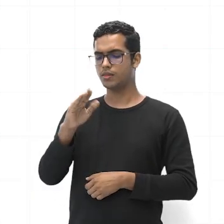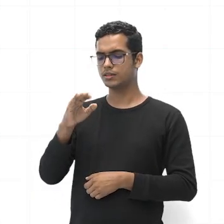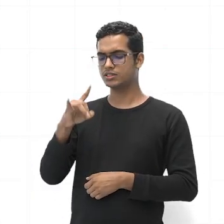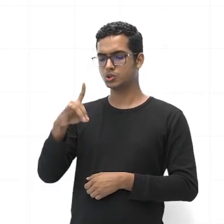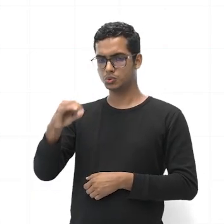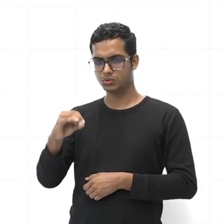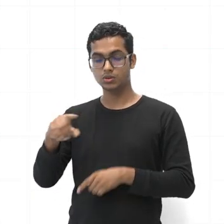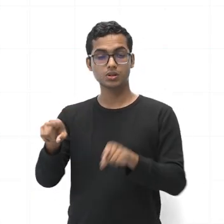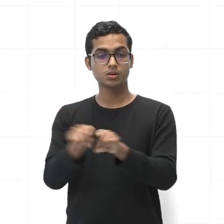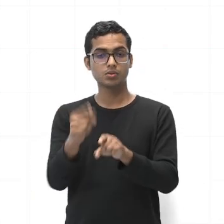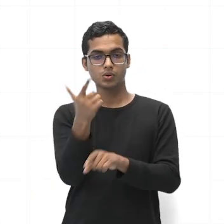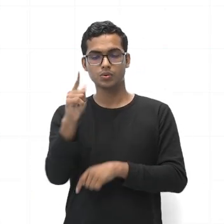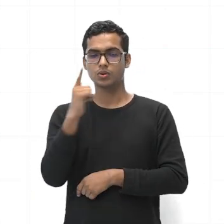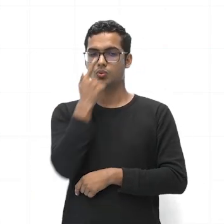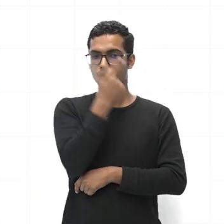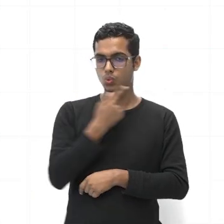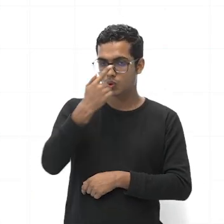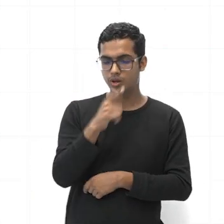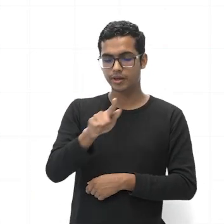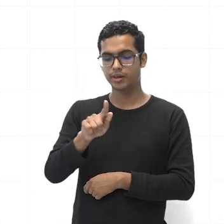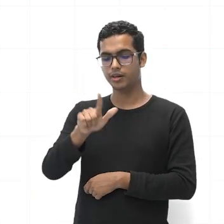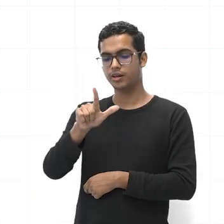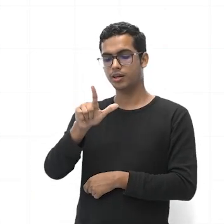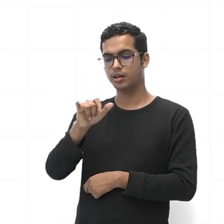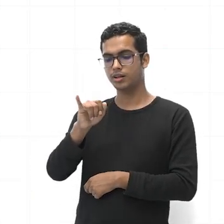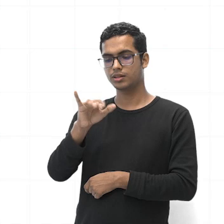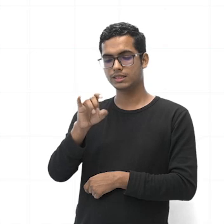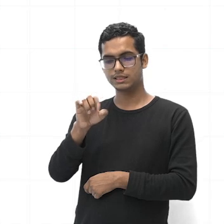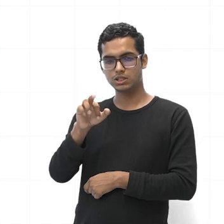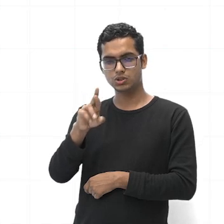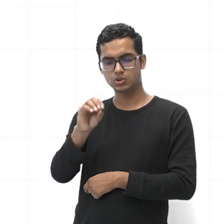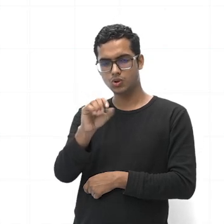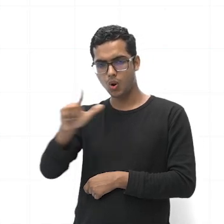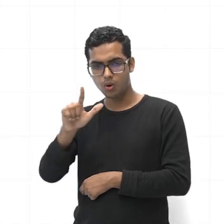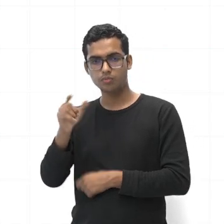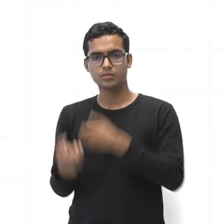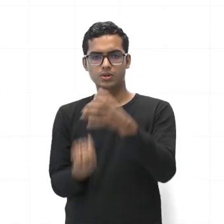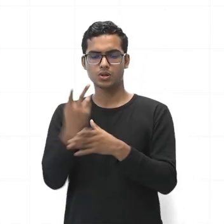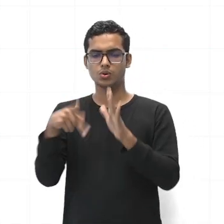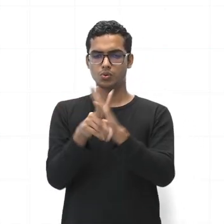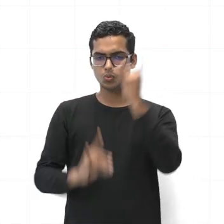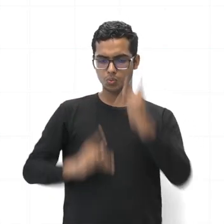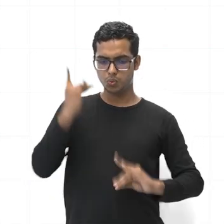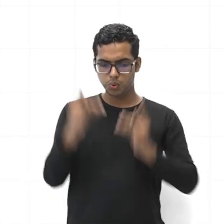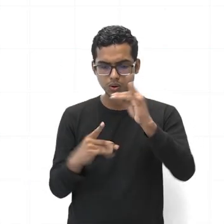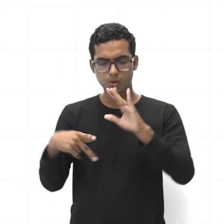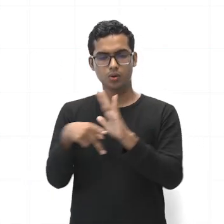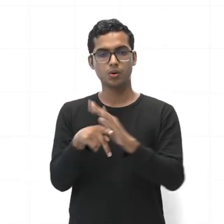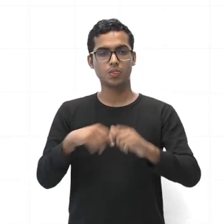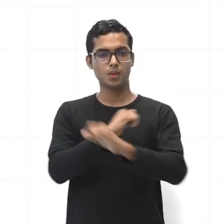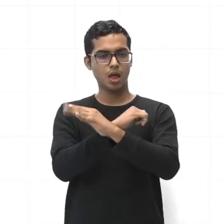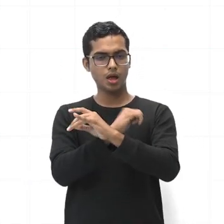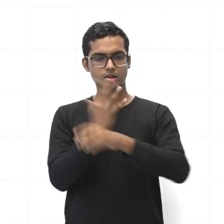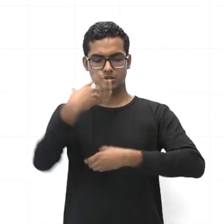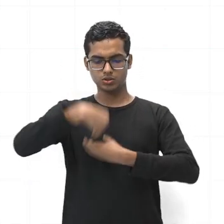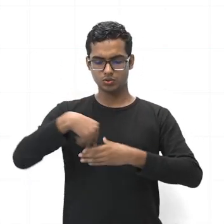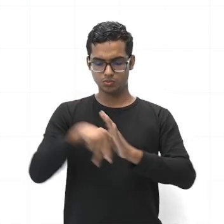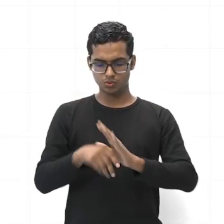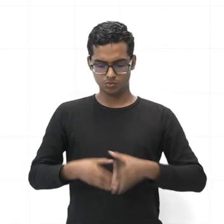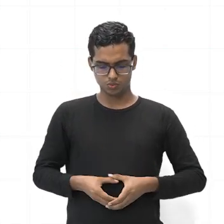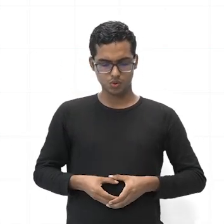ser utilizado para a produção de hormônios e os ácidos graxos em